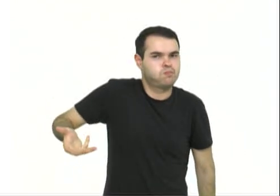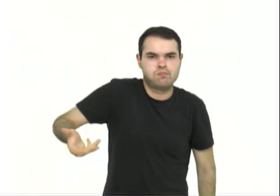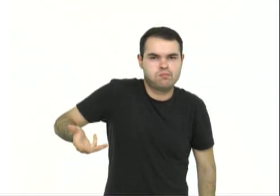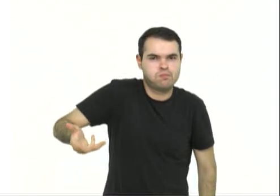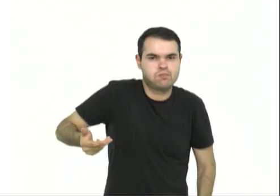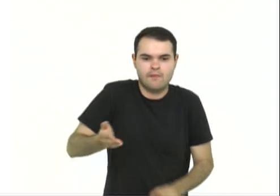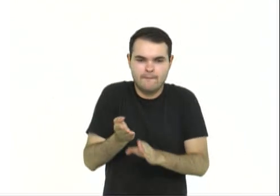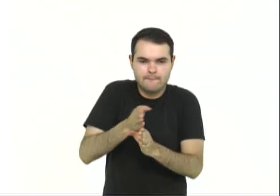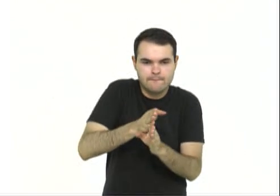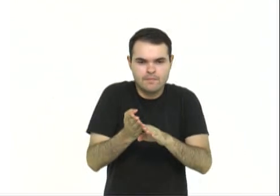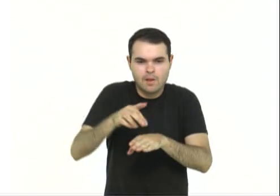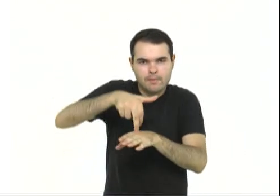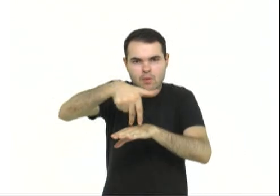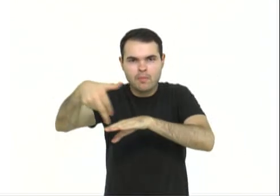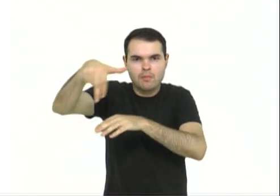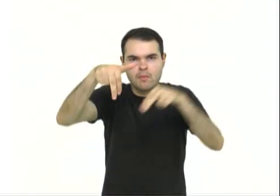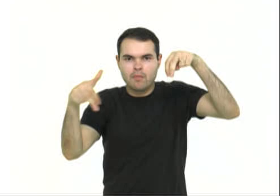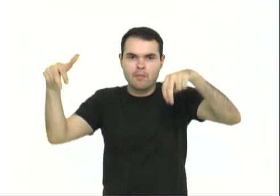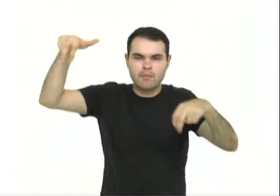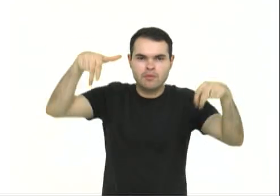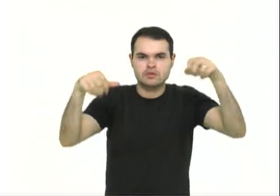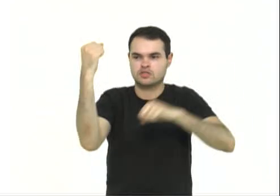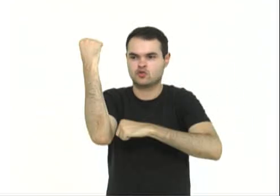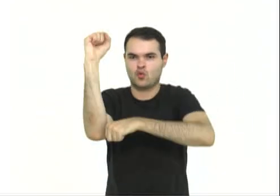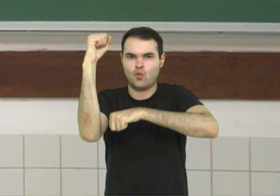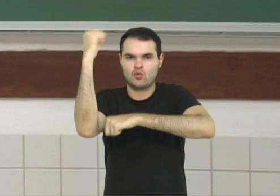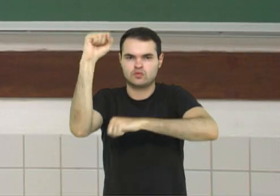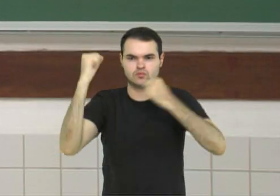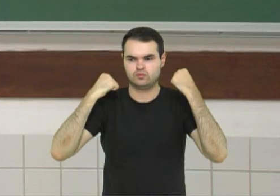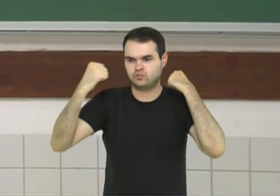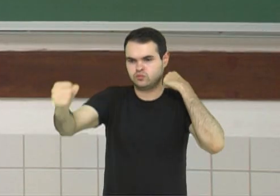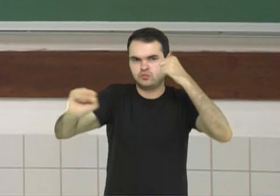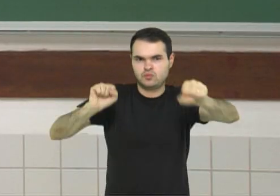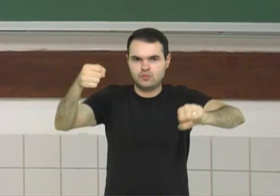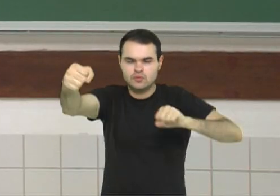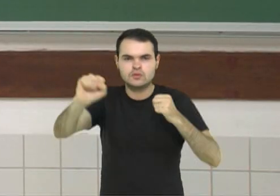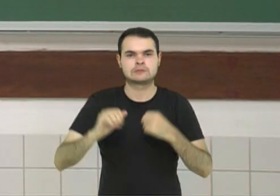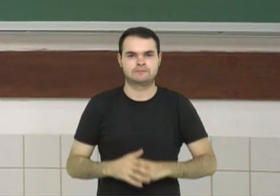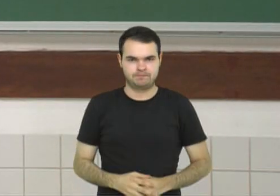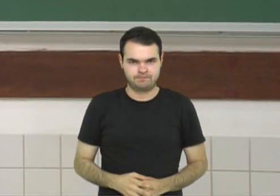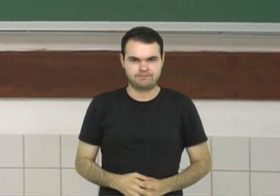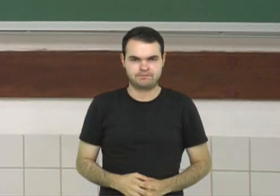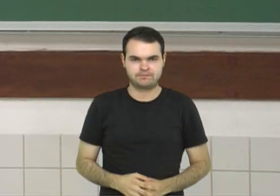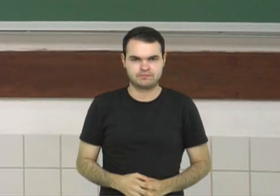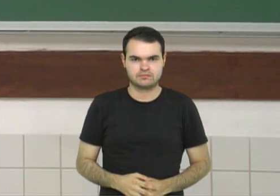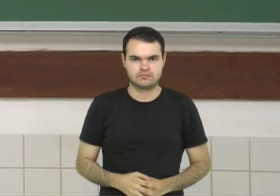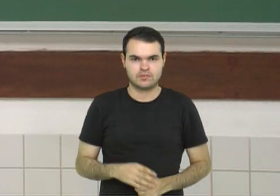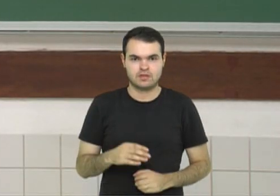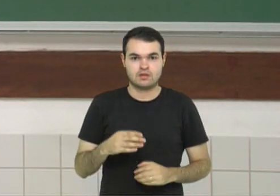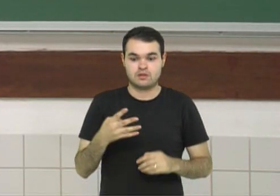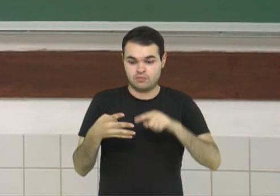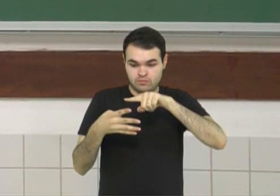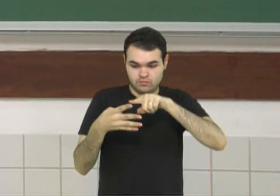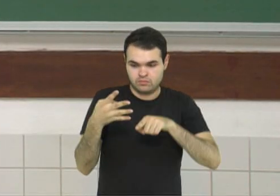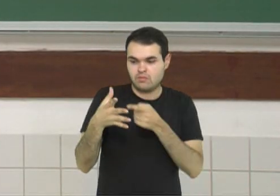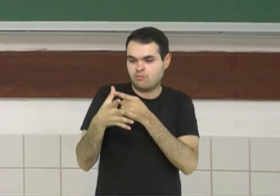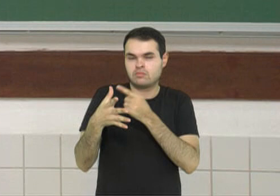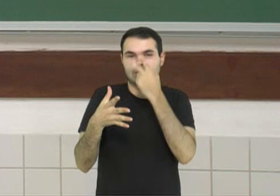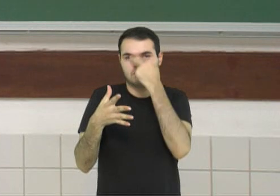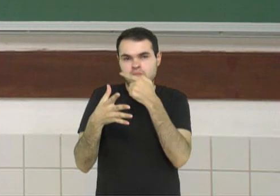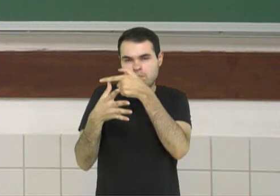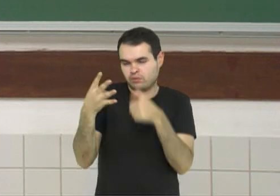o equilíbrio e a coordenação motora. A partir do momento que ele desenvolveu esses outros 4 sentidos,